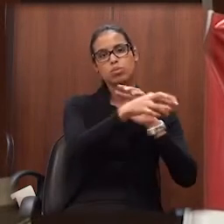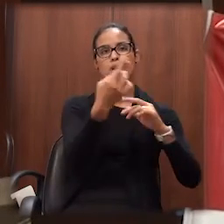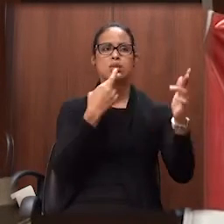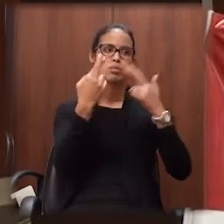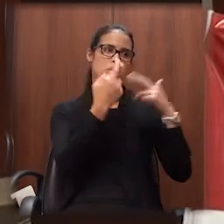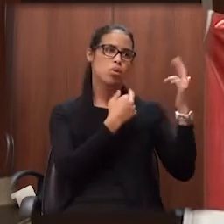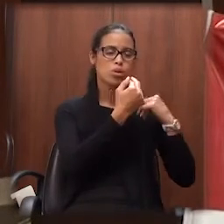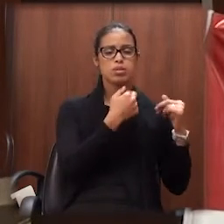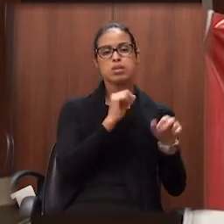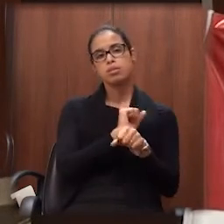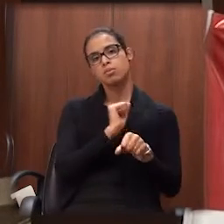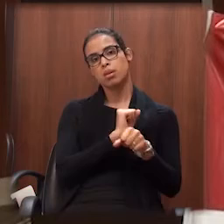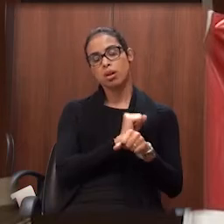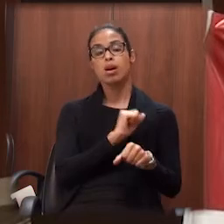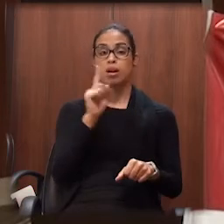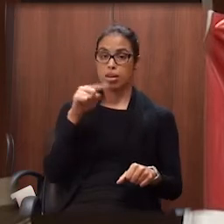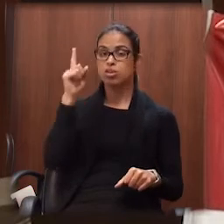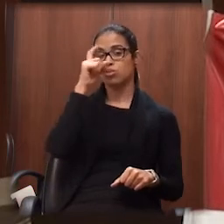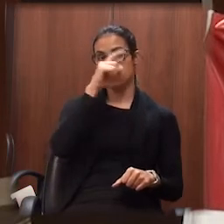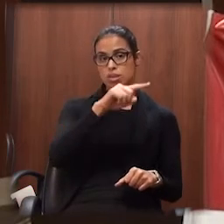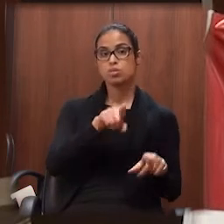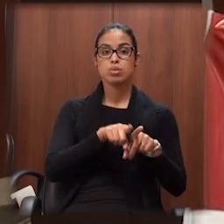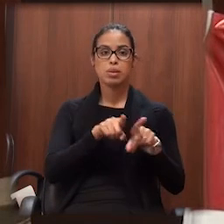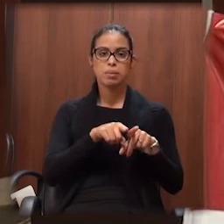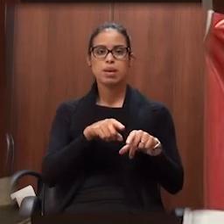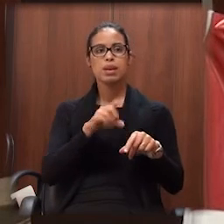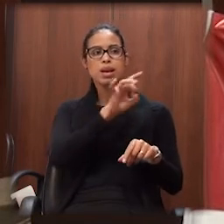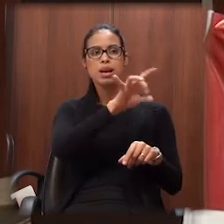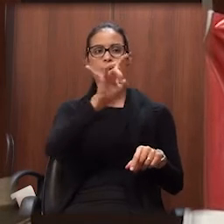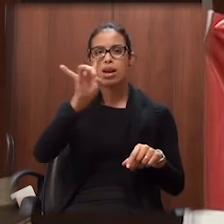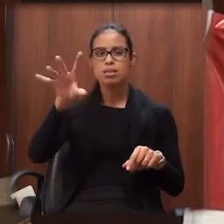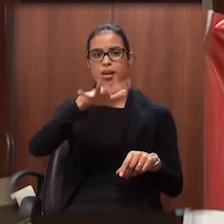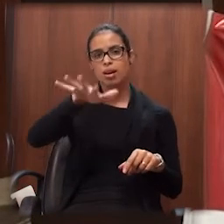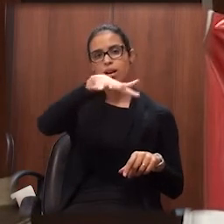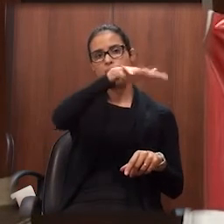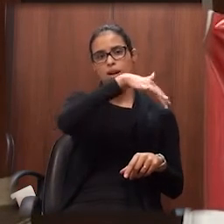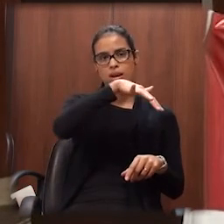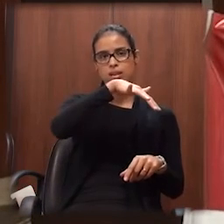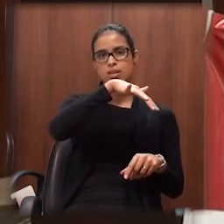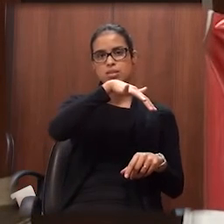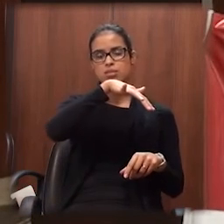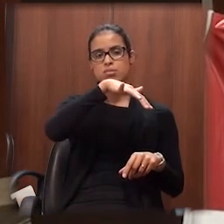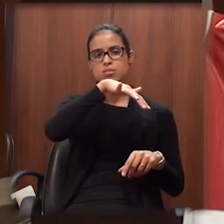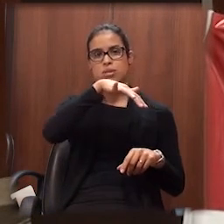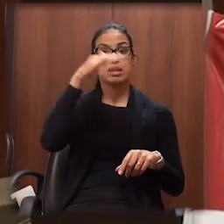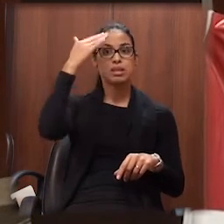respostas, acompanhar as instituições, entender a dinâmica dos ofícios que vêm, das plataformas que